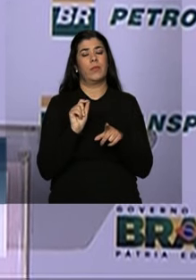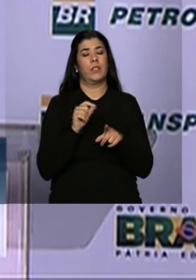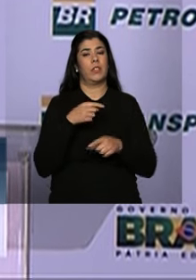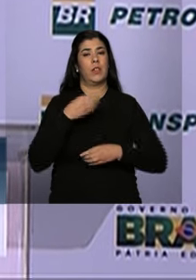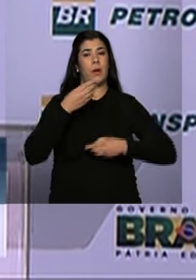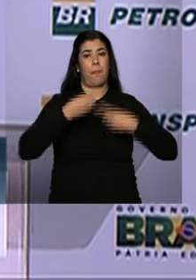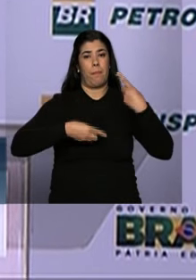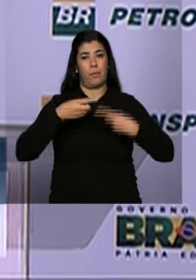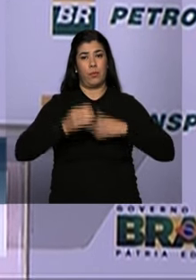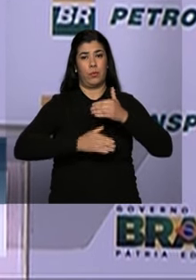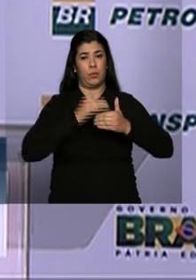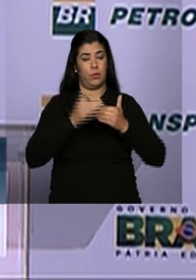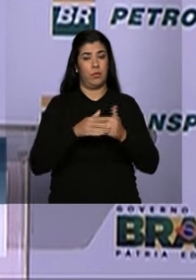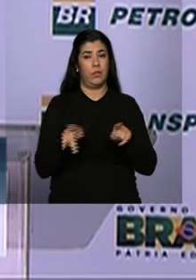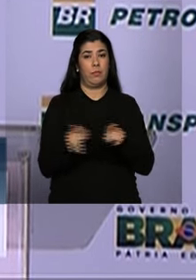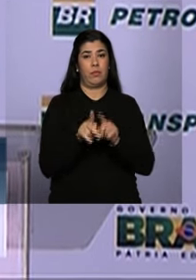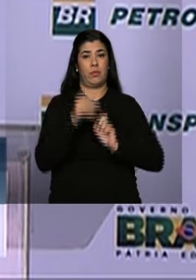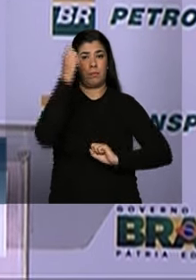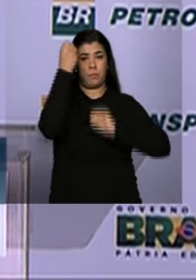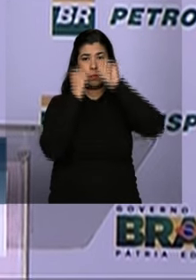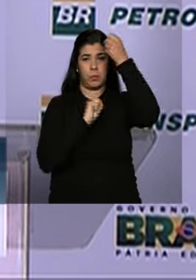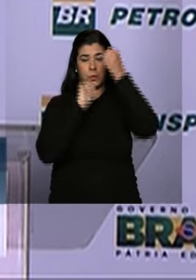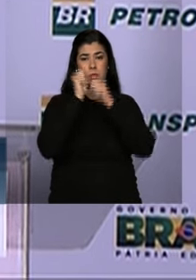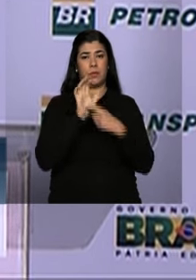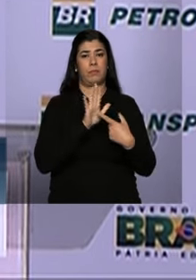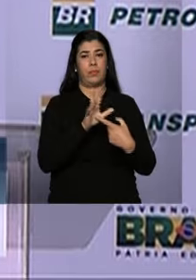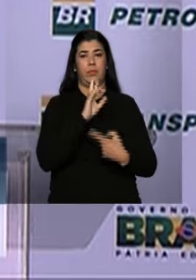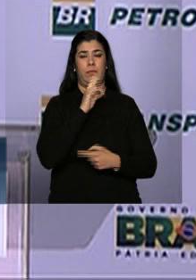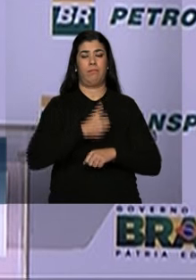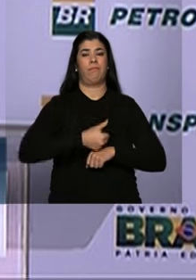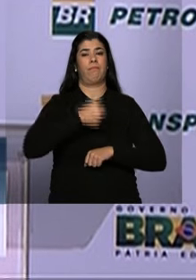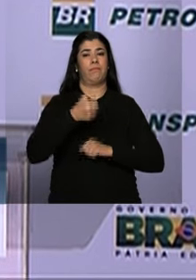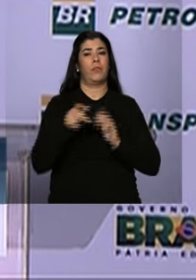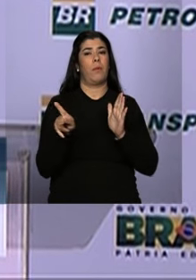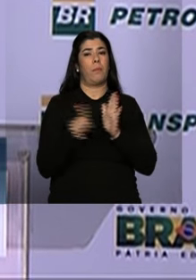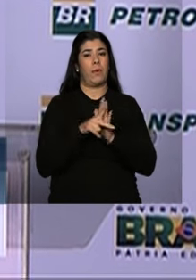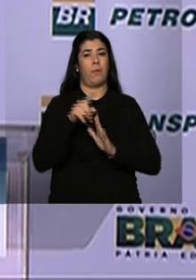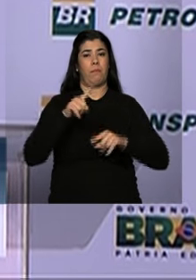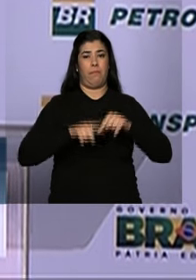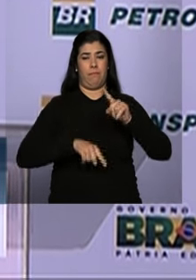de desenvolvimento da indústria vem trazendo um grande sucesso. Conteúdo nacional,